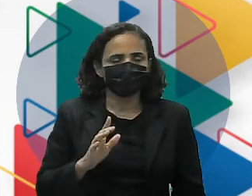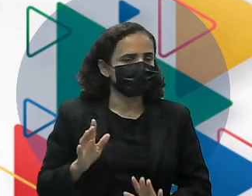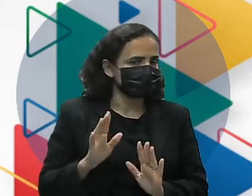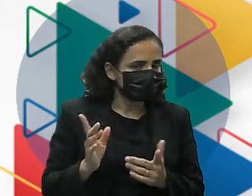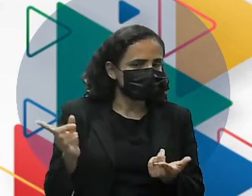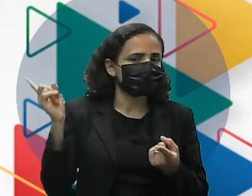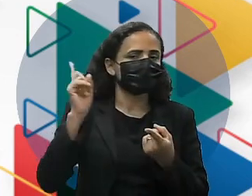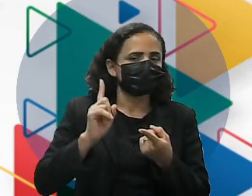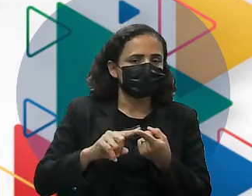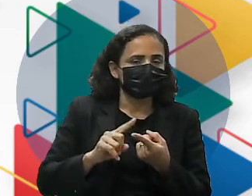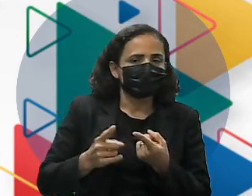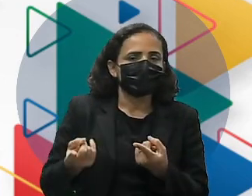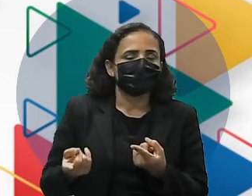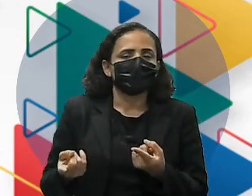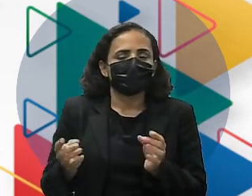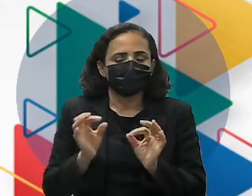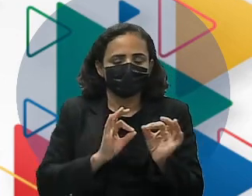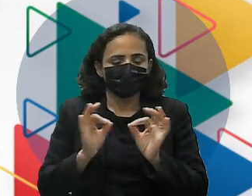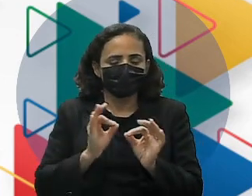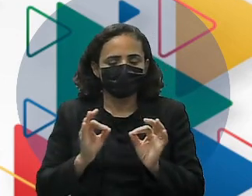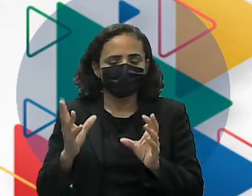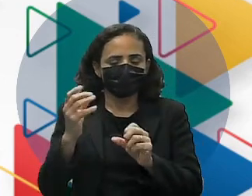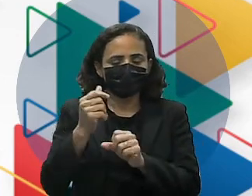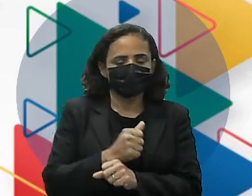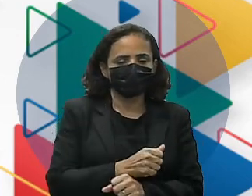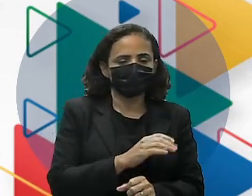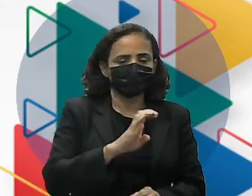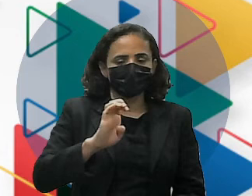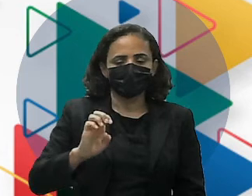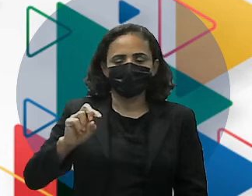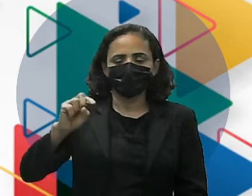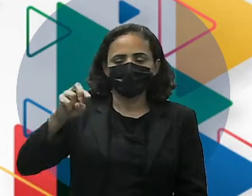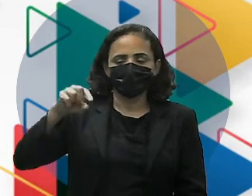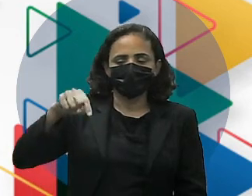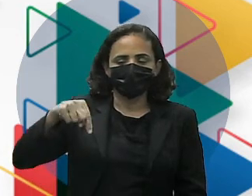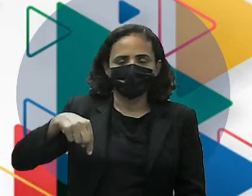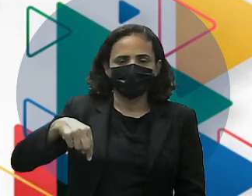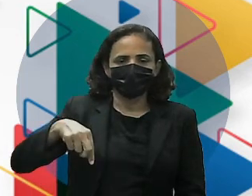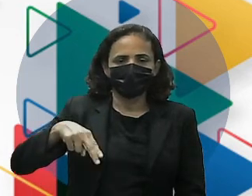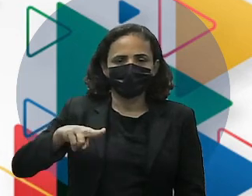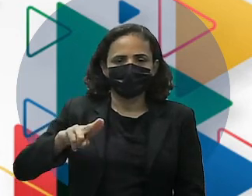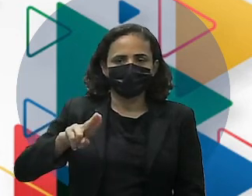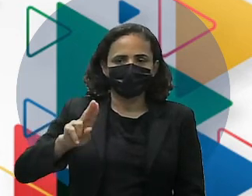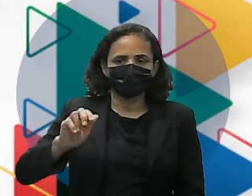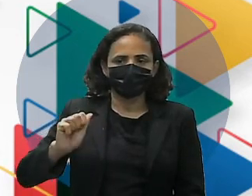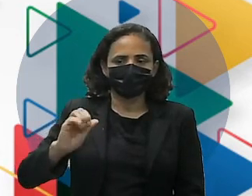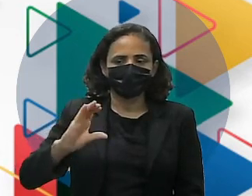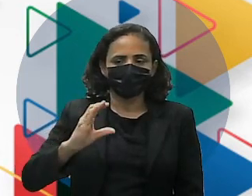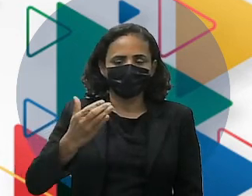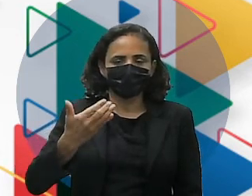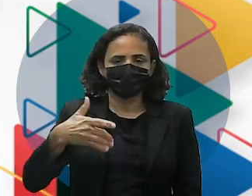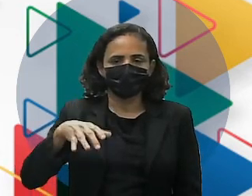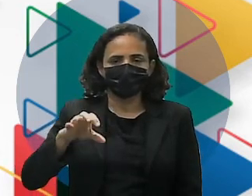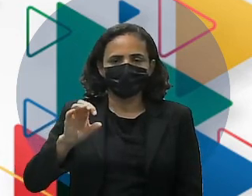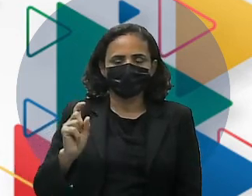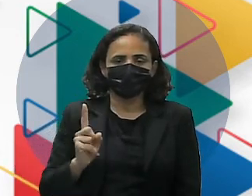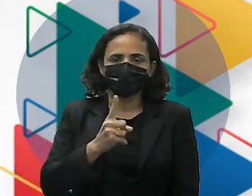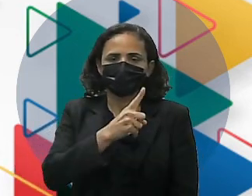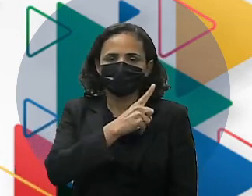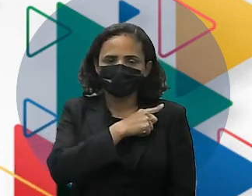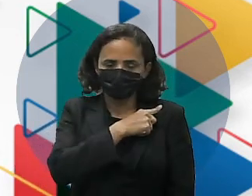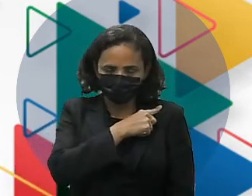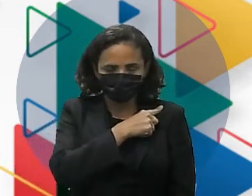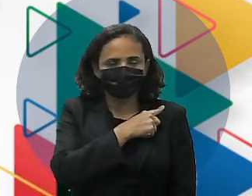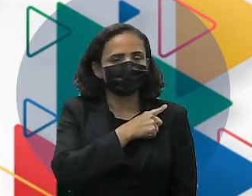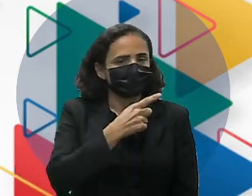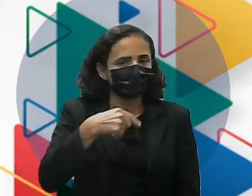também resolve problemas utilizando a equação do primeiro grau, não é verdade? Ou probleminhas com frações. Você